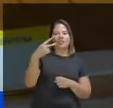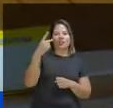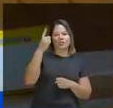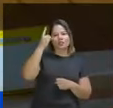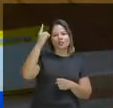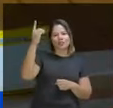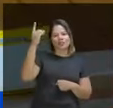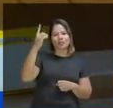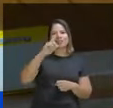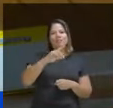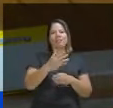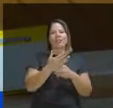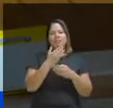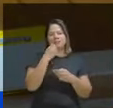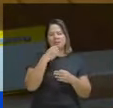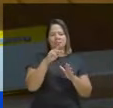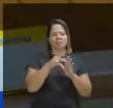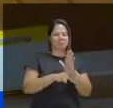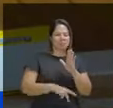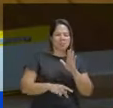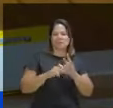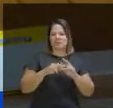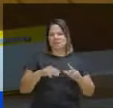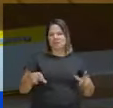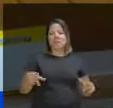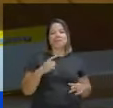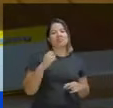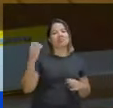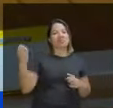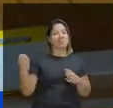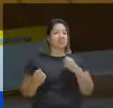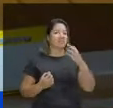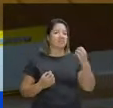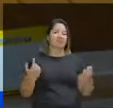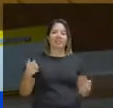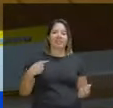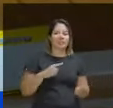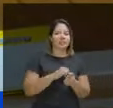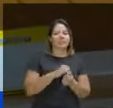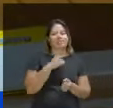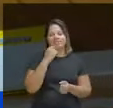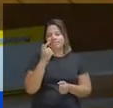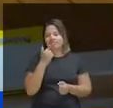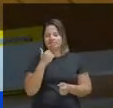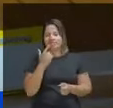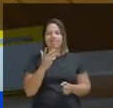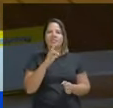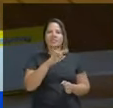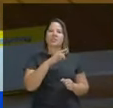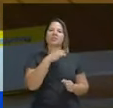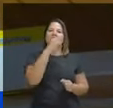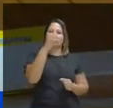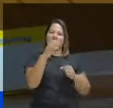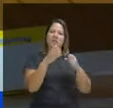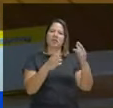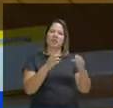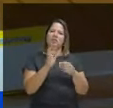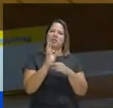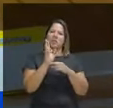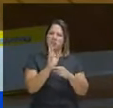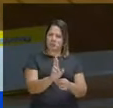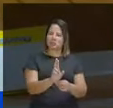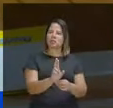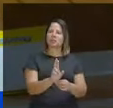vice-diretora, empreendeu vários projetos, fez algumas viagens, né, que eu não pude ir, em nome da nossa escola, representando muito